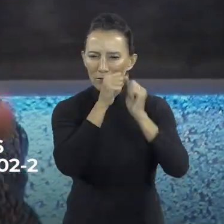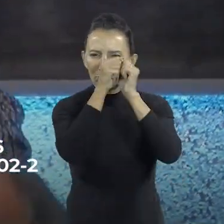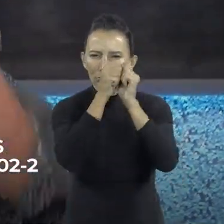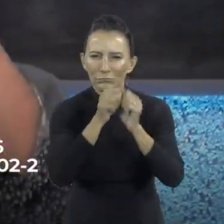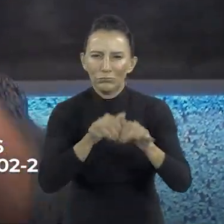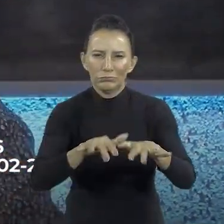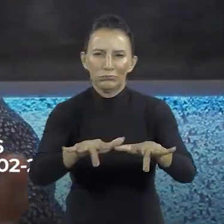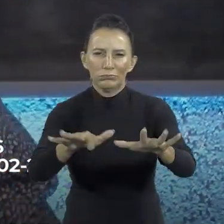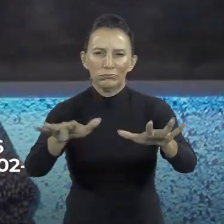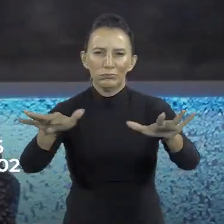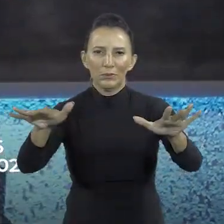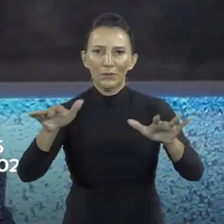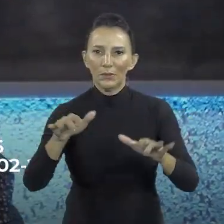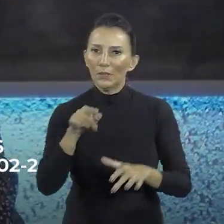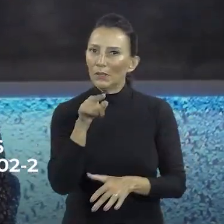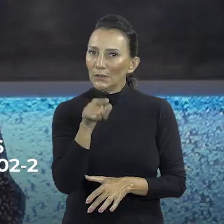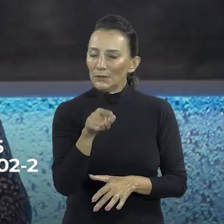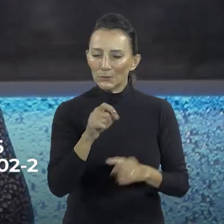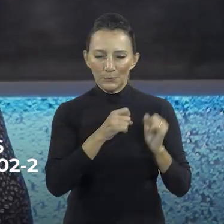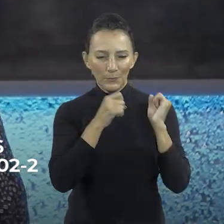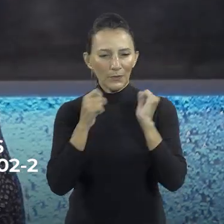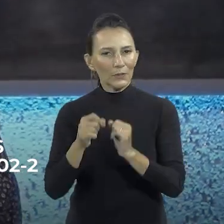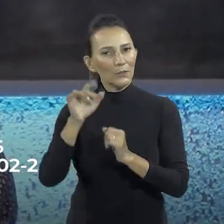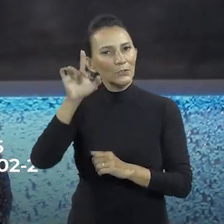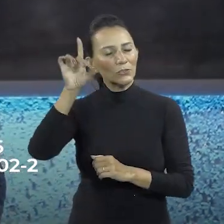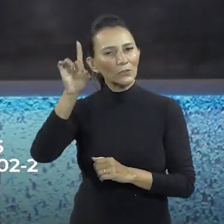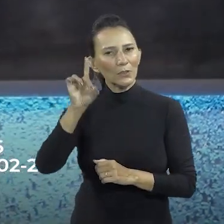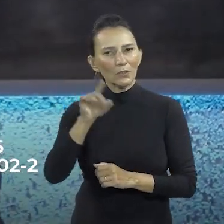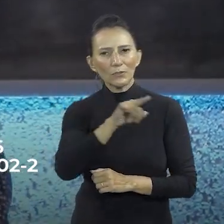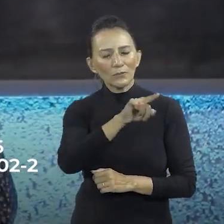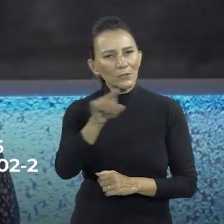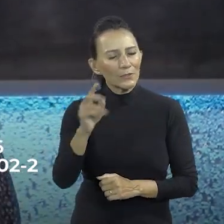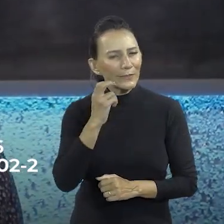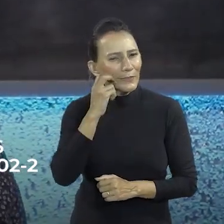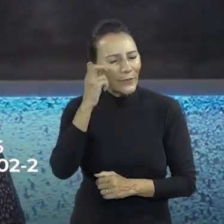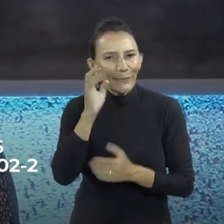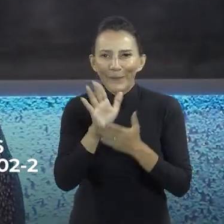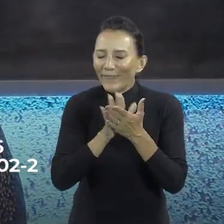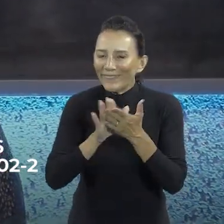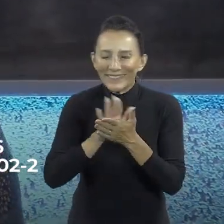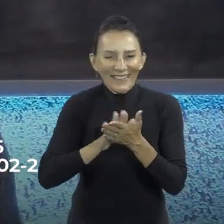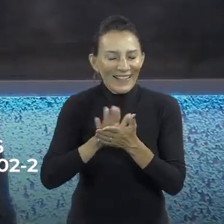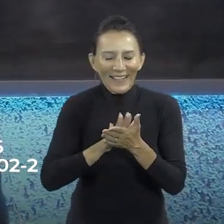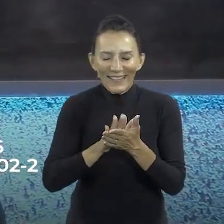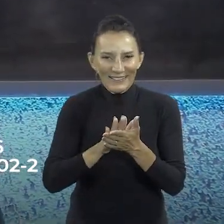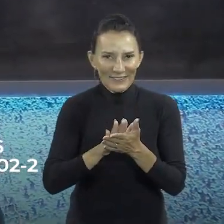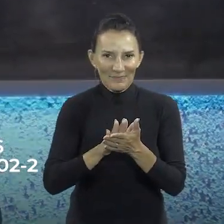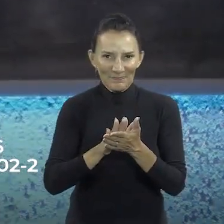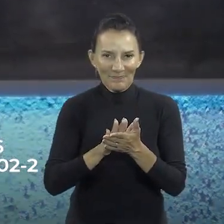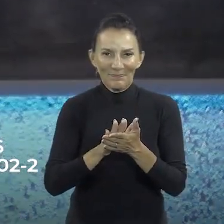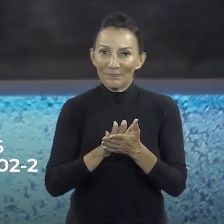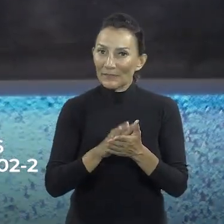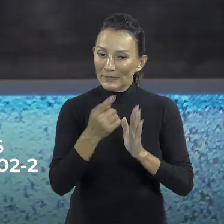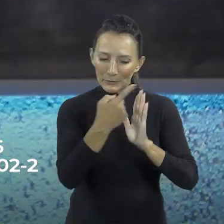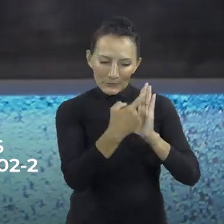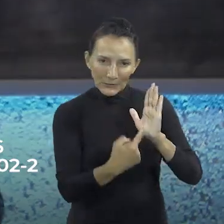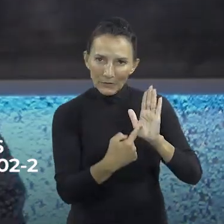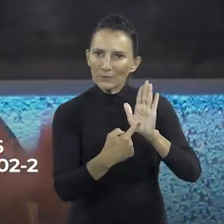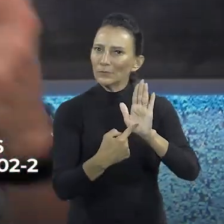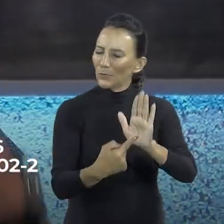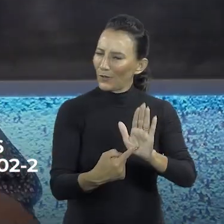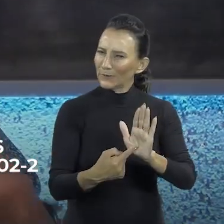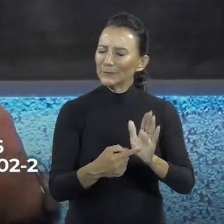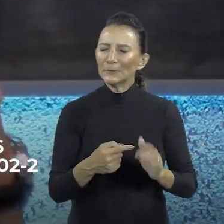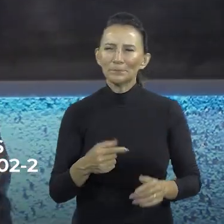É o poder de Deus de não se envergonhar, de não se intimidar. E esse texto, então, fala isso. E